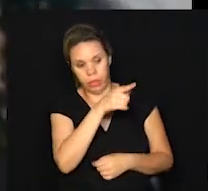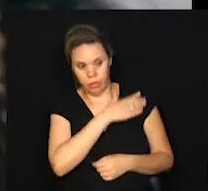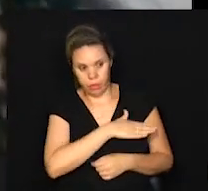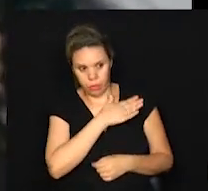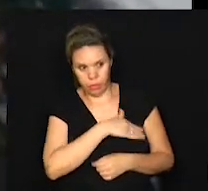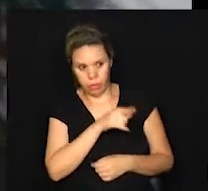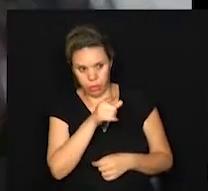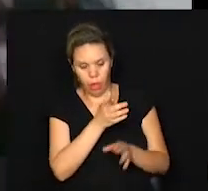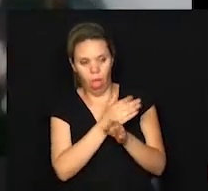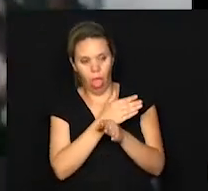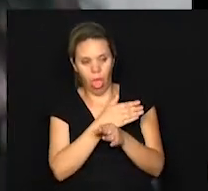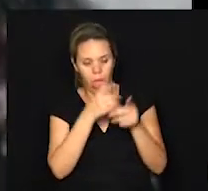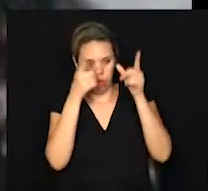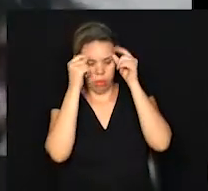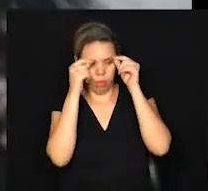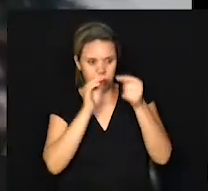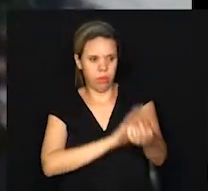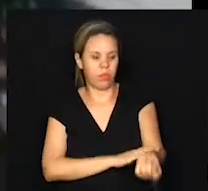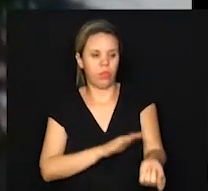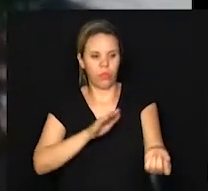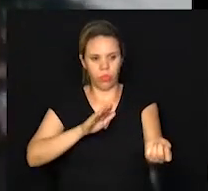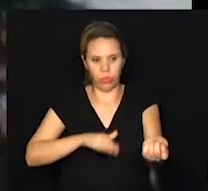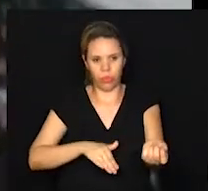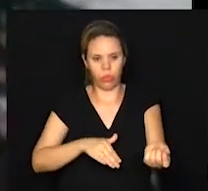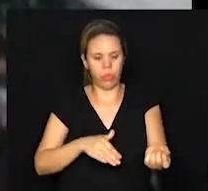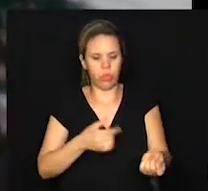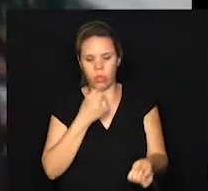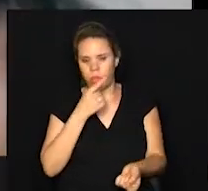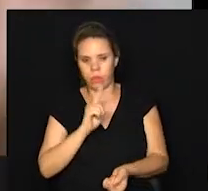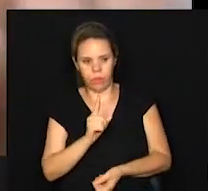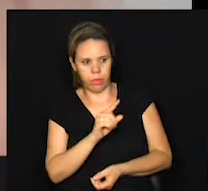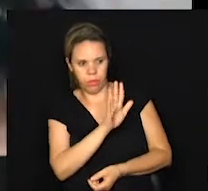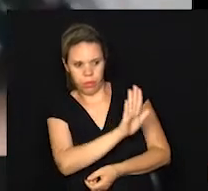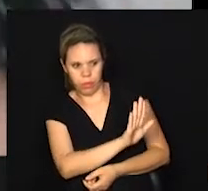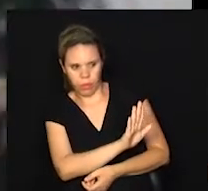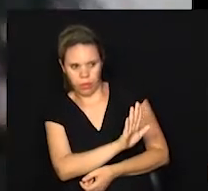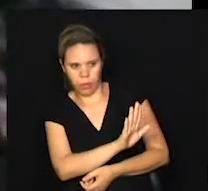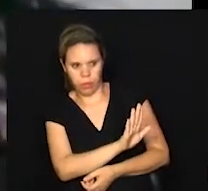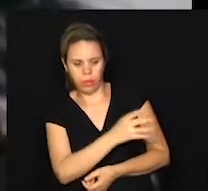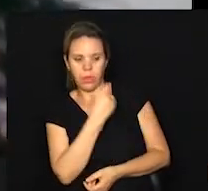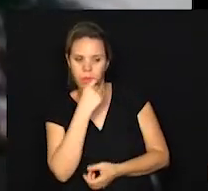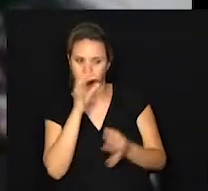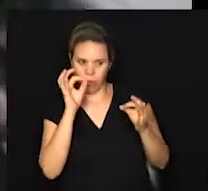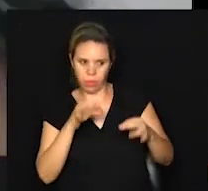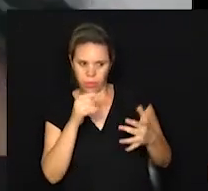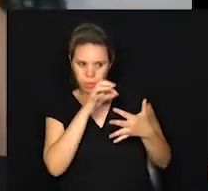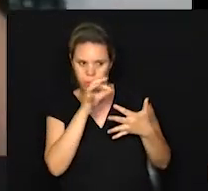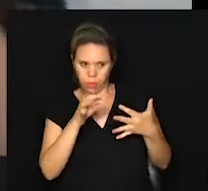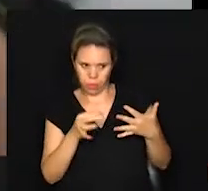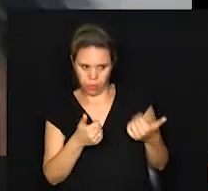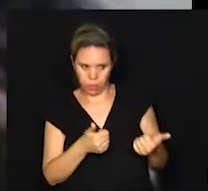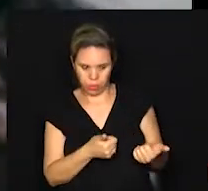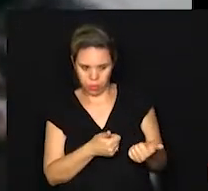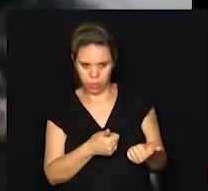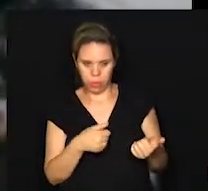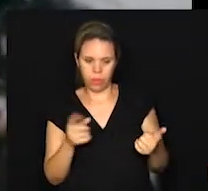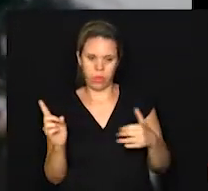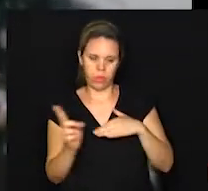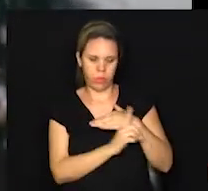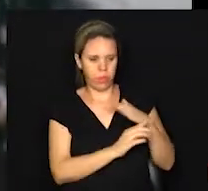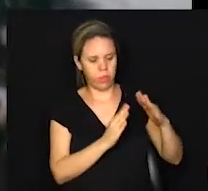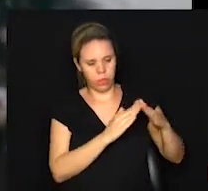começando a relaxar, a sua pressão está baixando, não vou nem te medicar, mas tome os seus medicamentos. Eu cheguei em